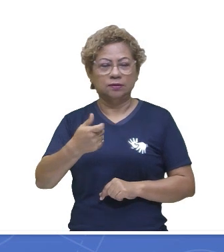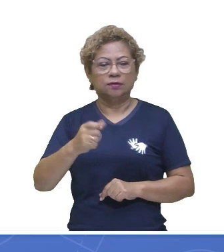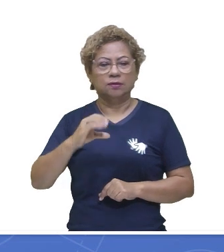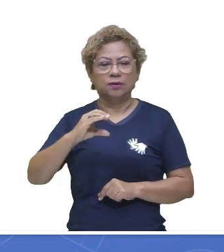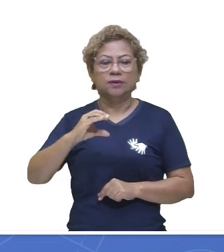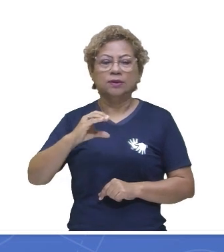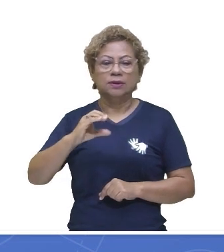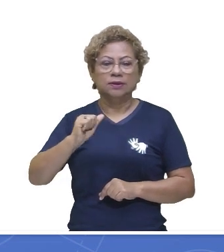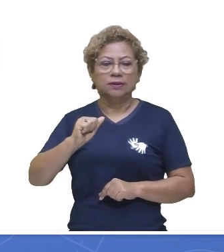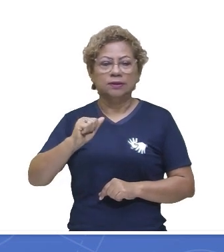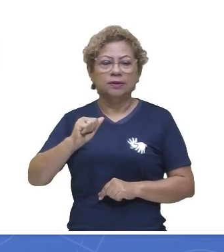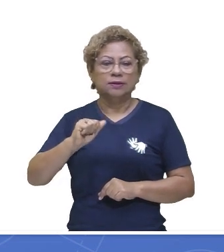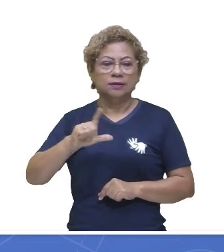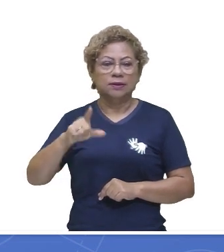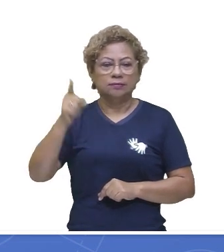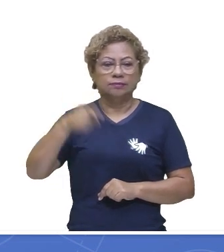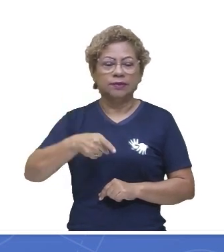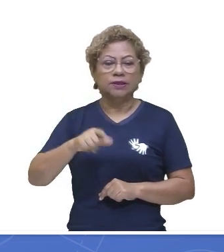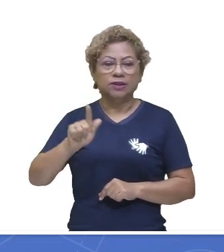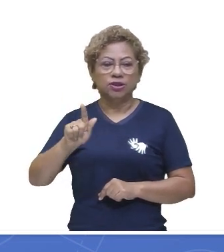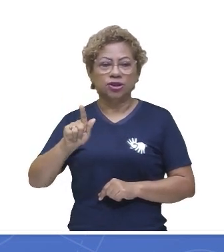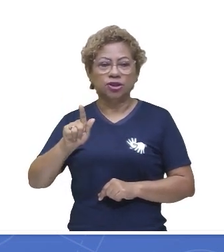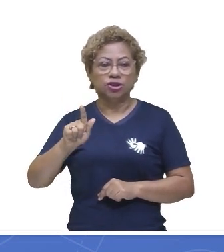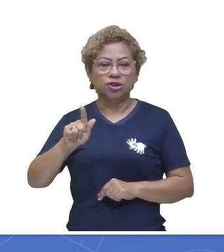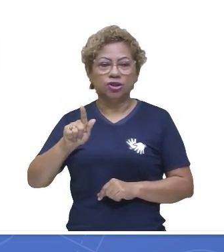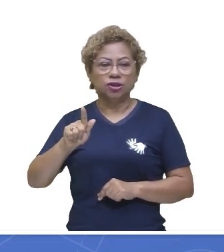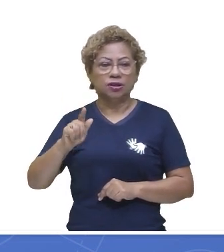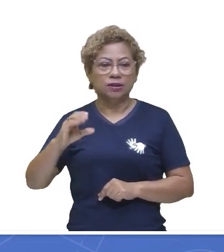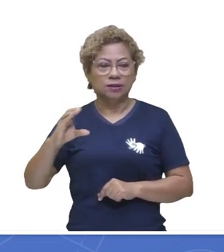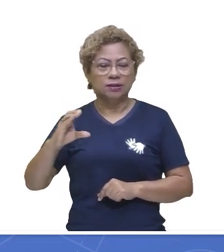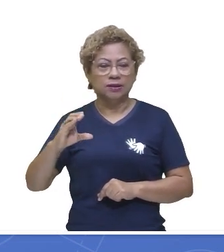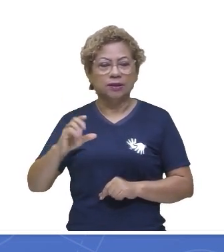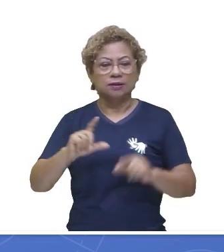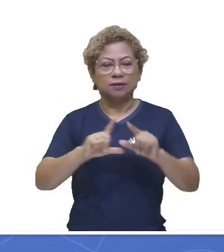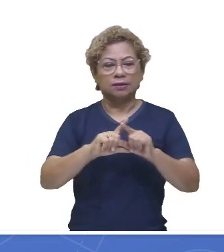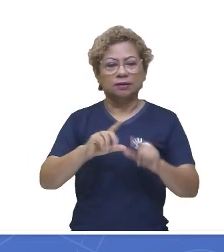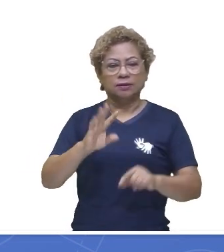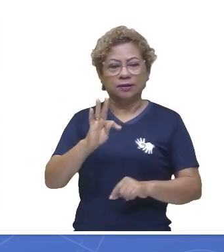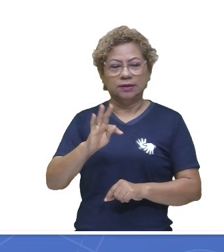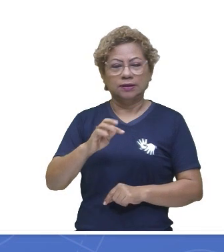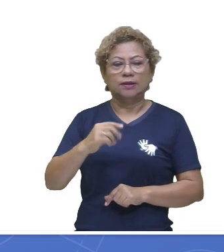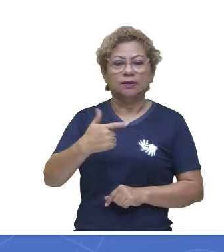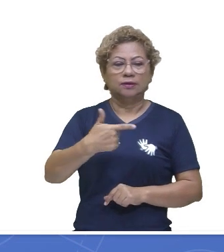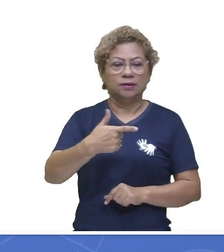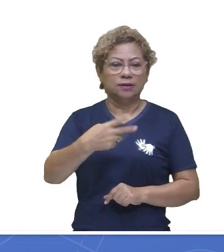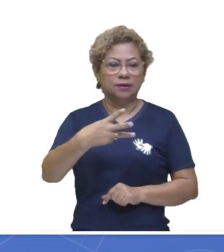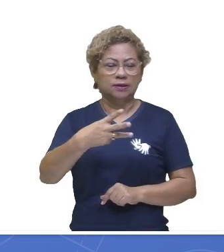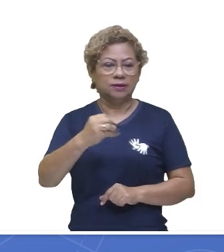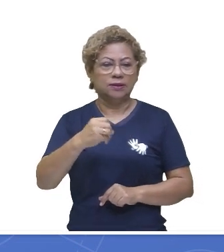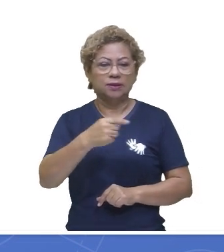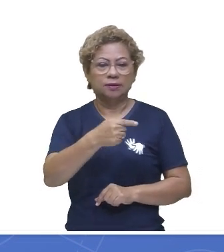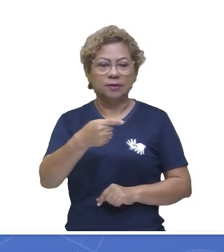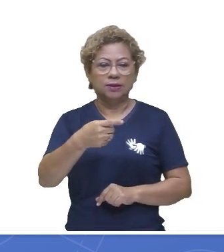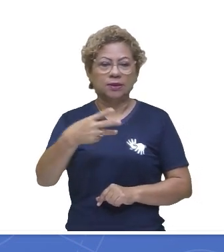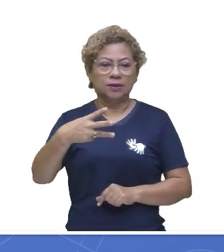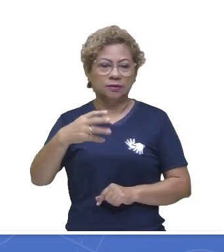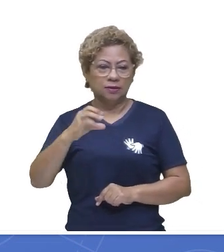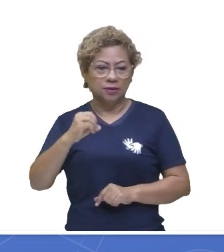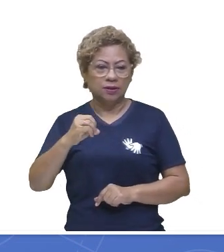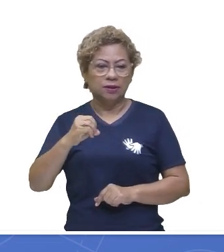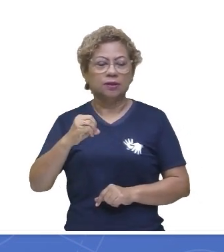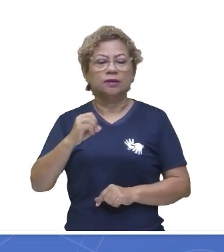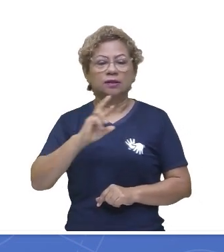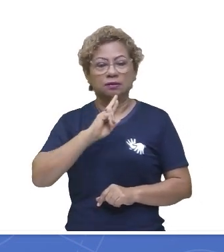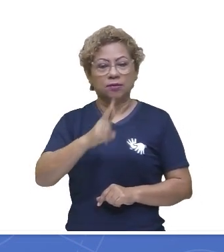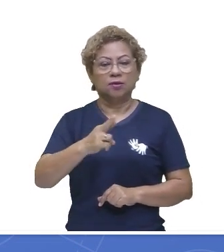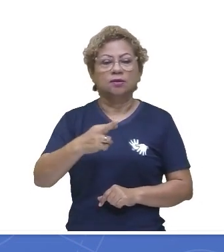escala Celsius. E ali a conta, né, pessoal? A gente multiplica, olha, 500 multiplicado por 0,12, aqui o